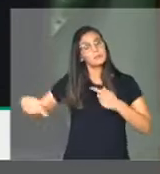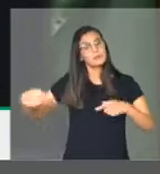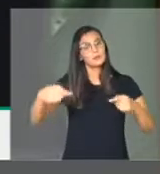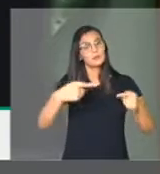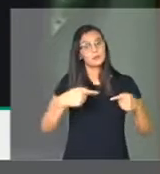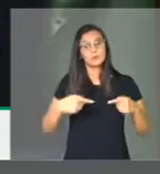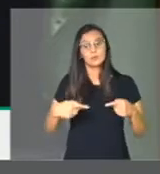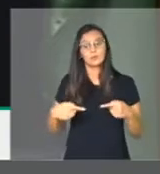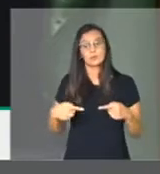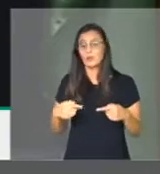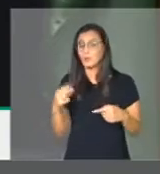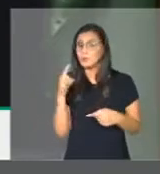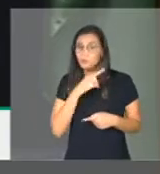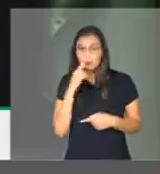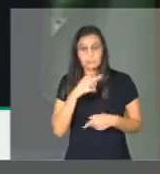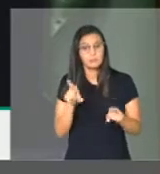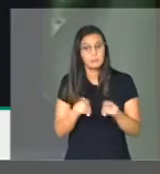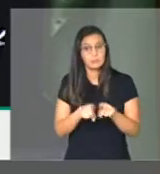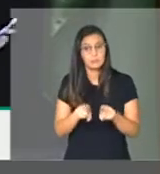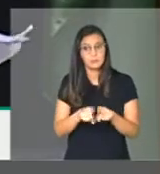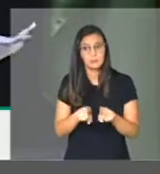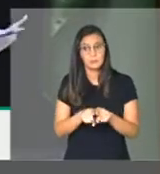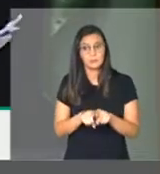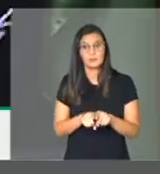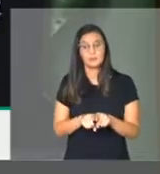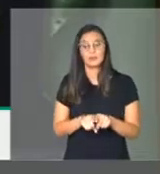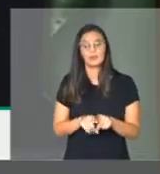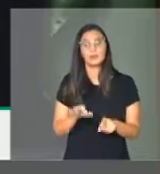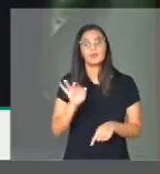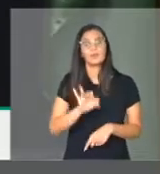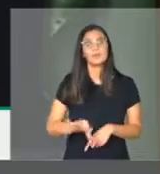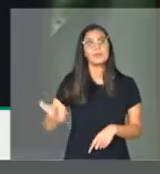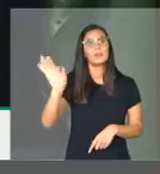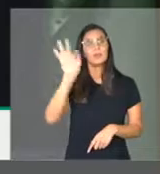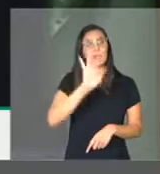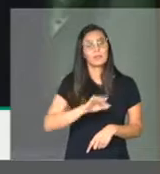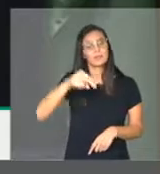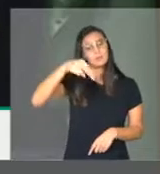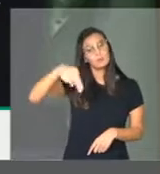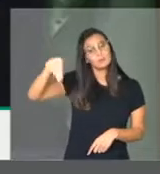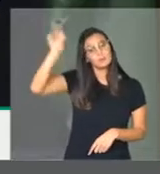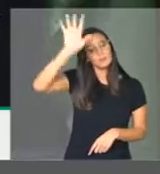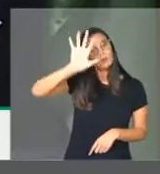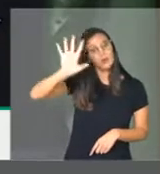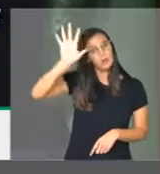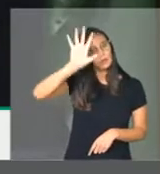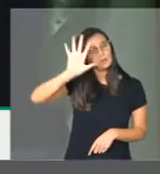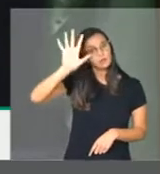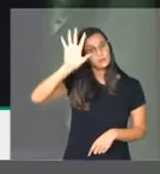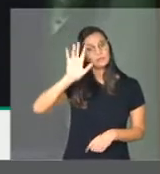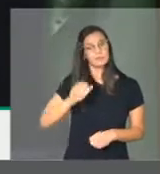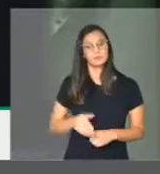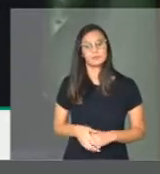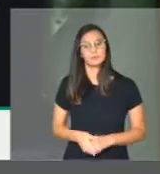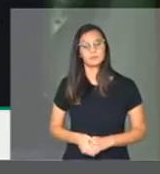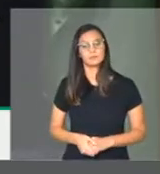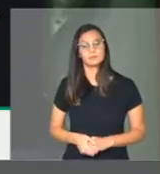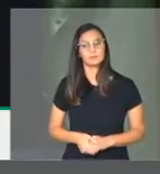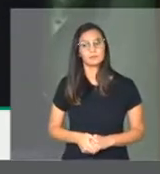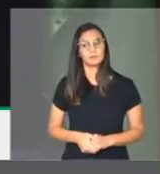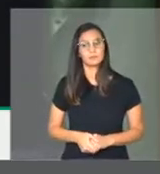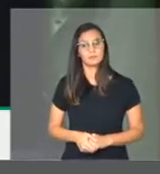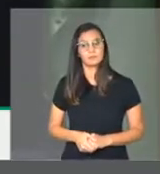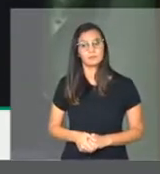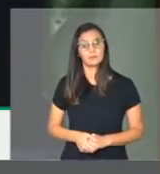sem dúvida urgente, sobre o federalismo e quanto ao Nordeste, quanto à questão nordestina.